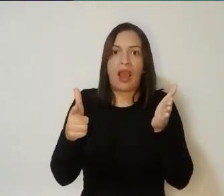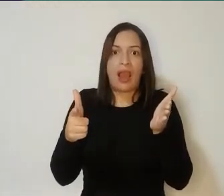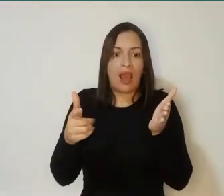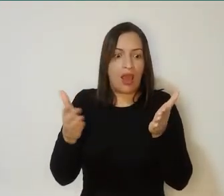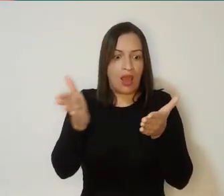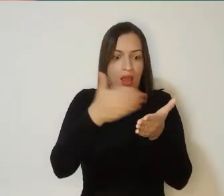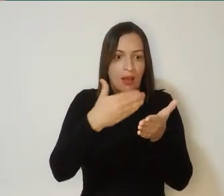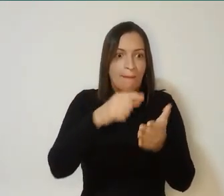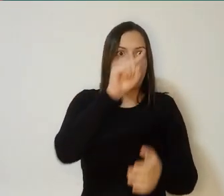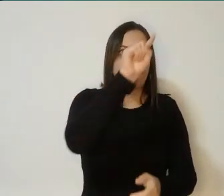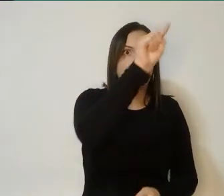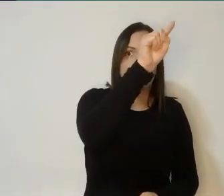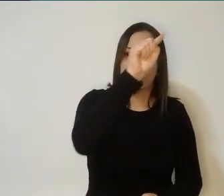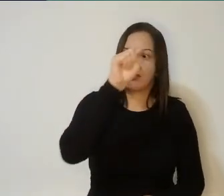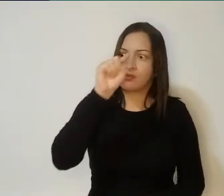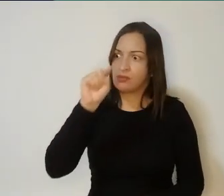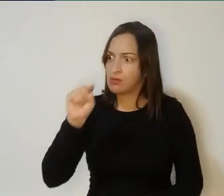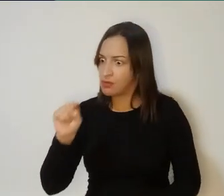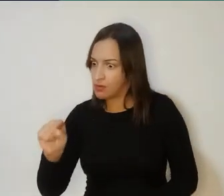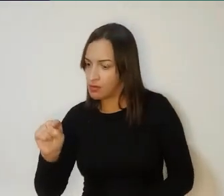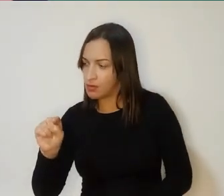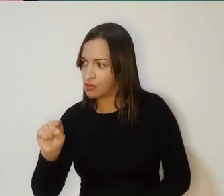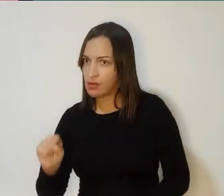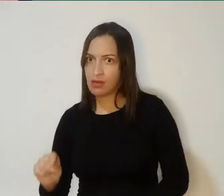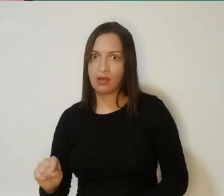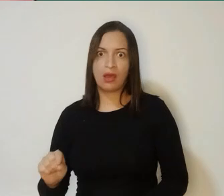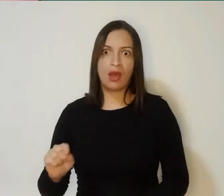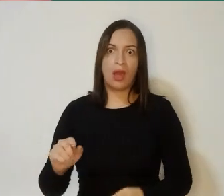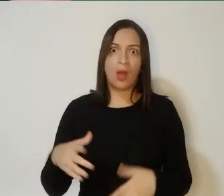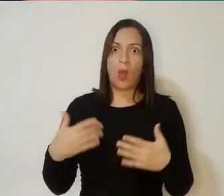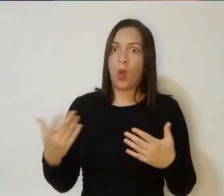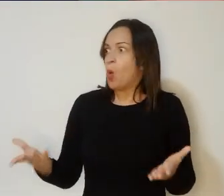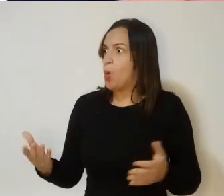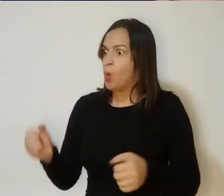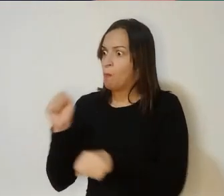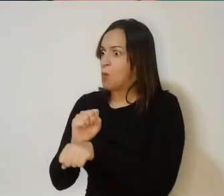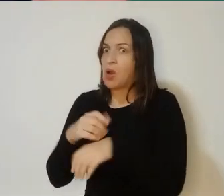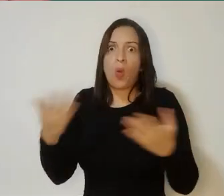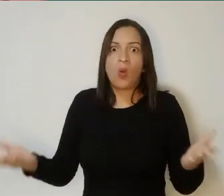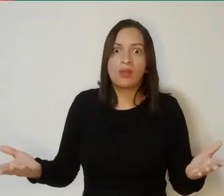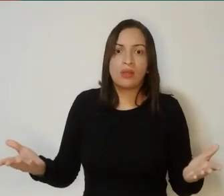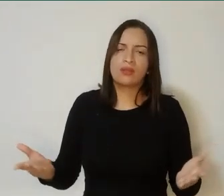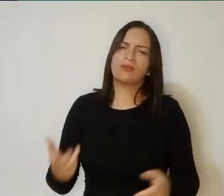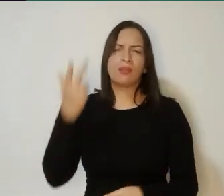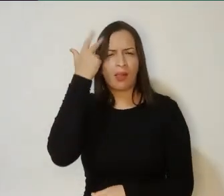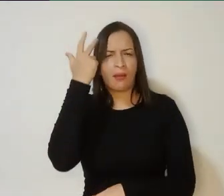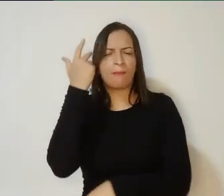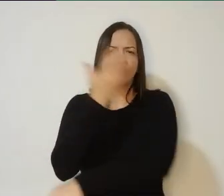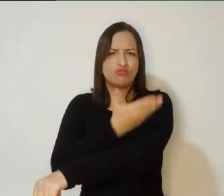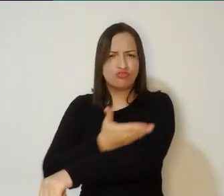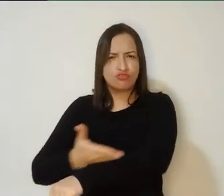parágrafo só, com uma pontuação mínima. E aí você lê, tipo, ai meu Deus, onde para a coisa, onde acaba? É um